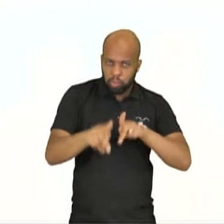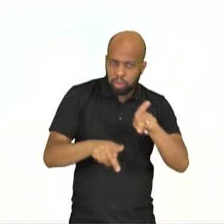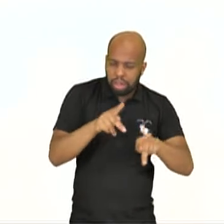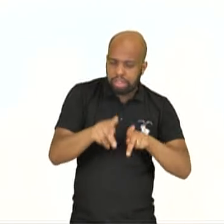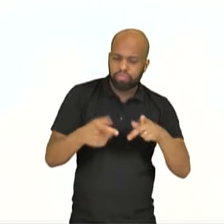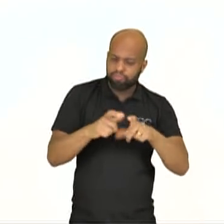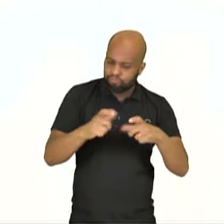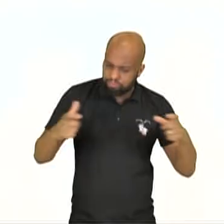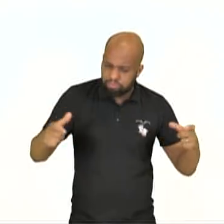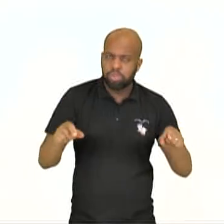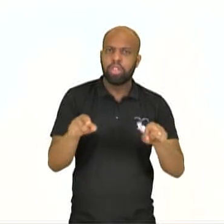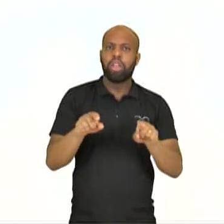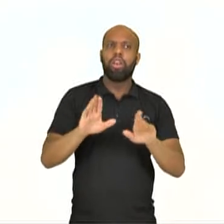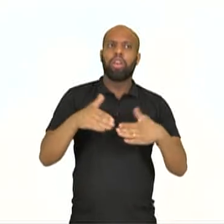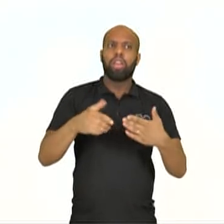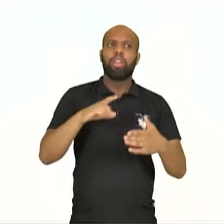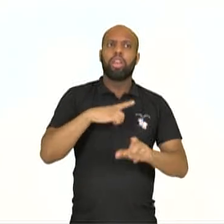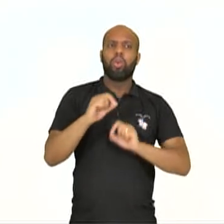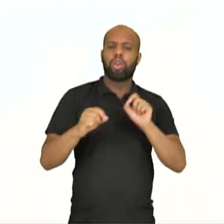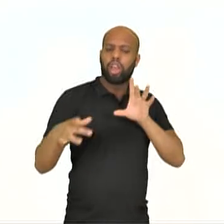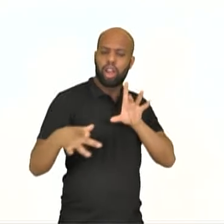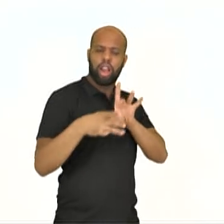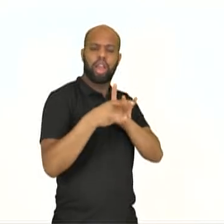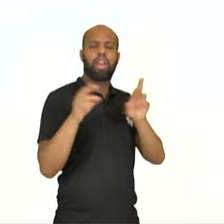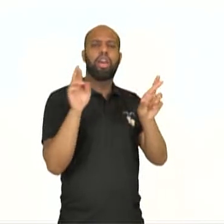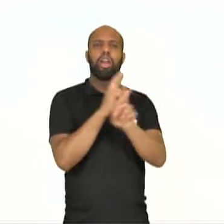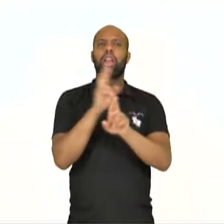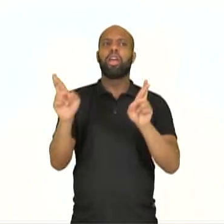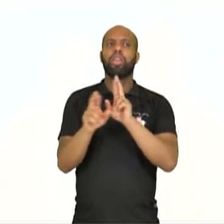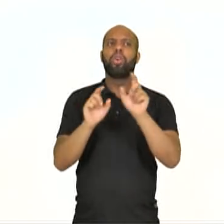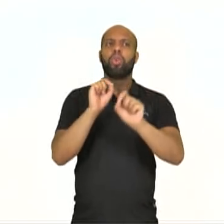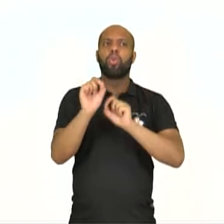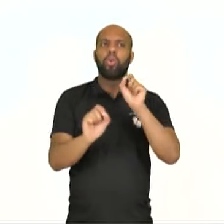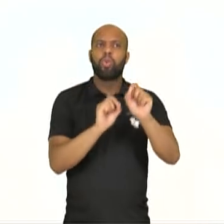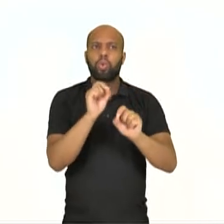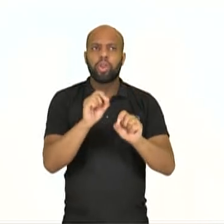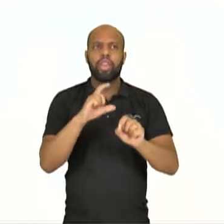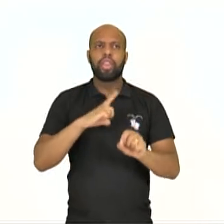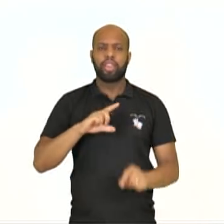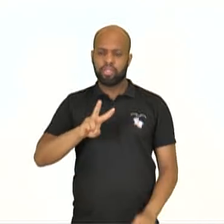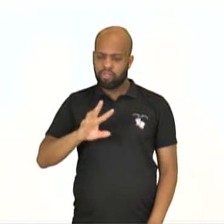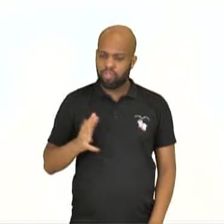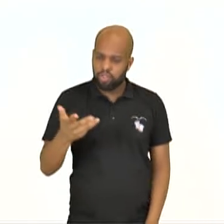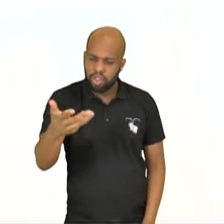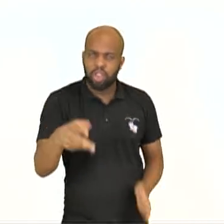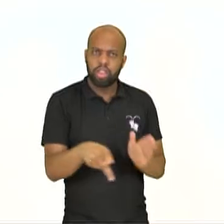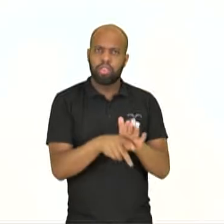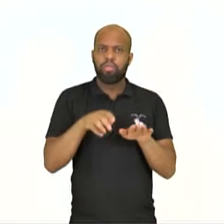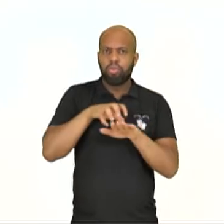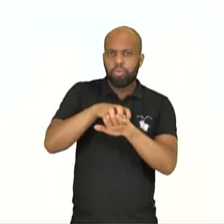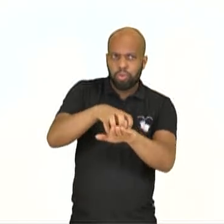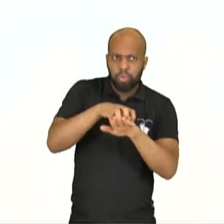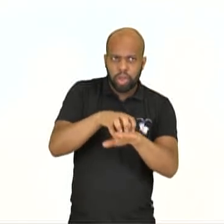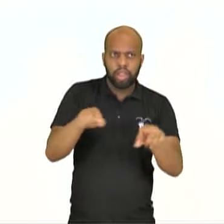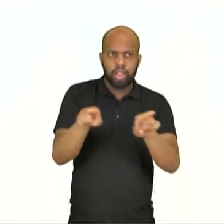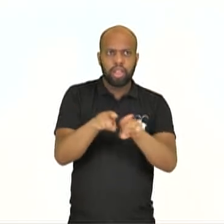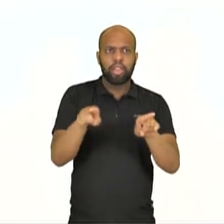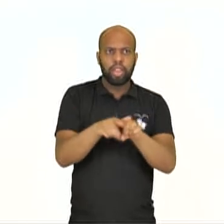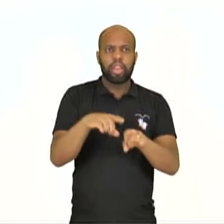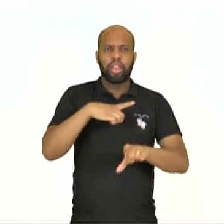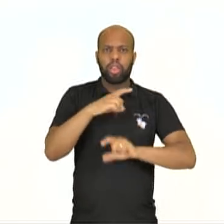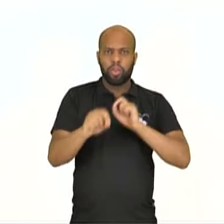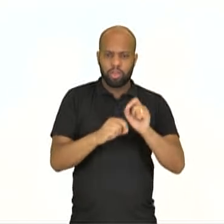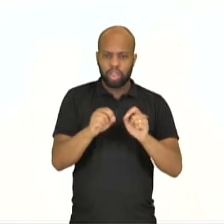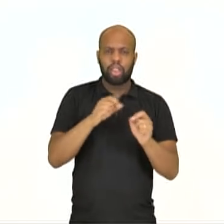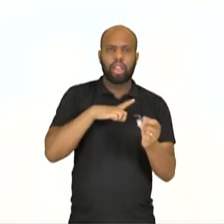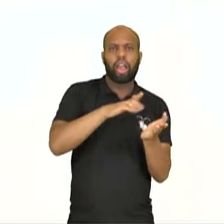crescimento populacional, ele está ligado diretamente com a velocidade dos meios de transporte e também tem a parte